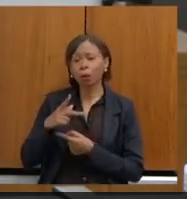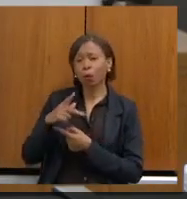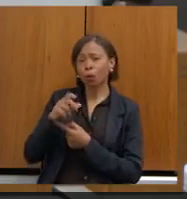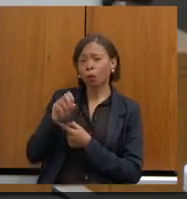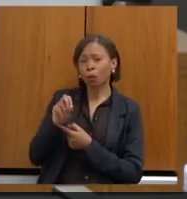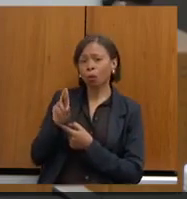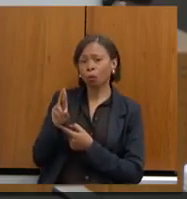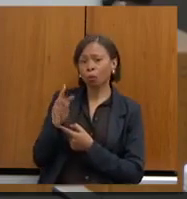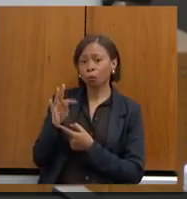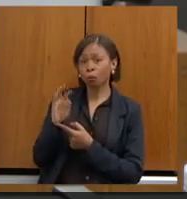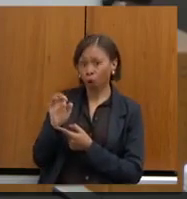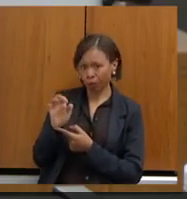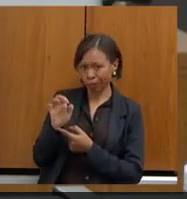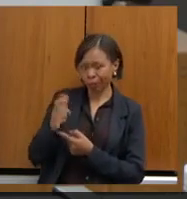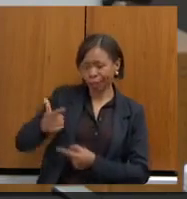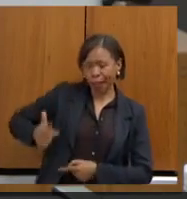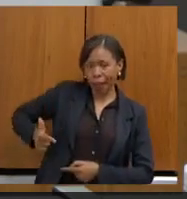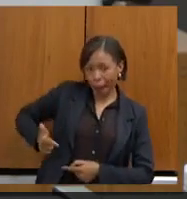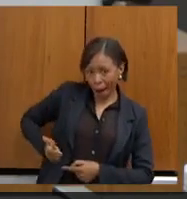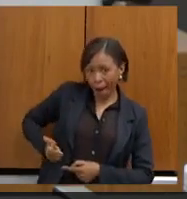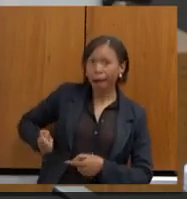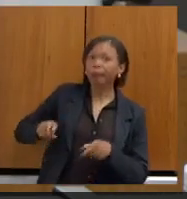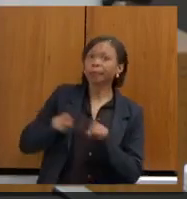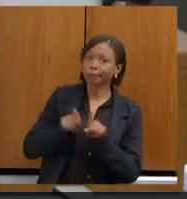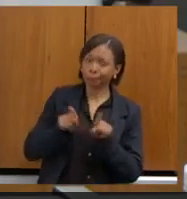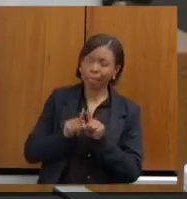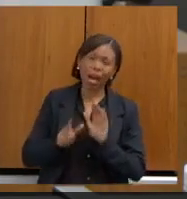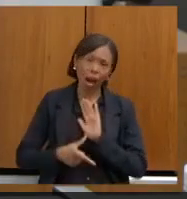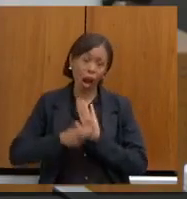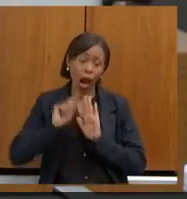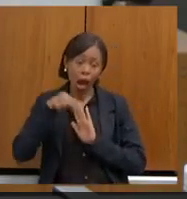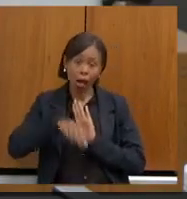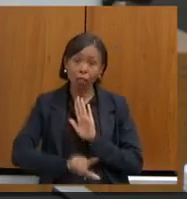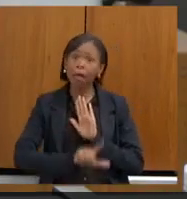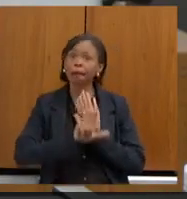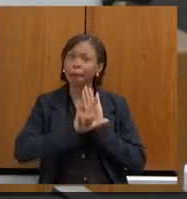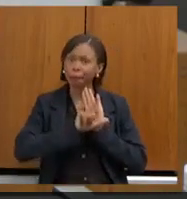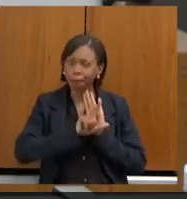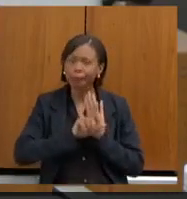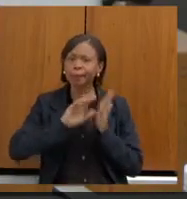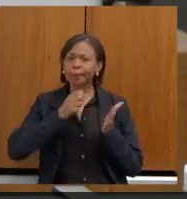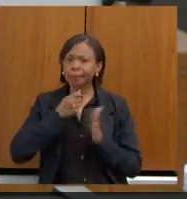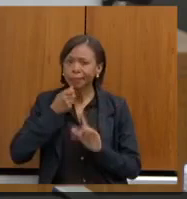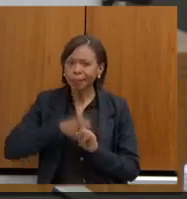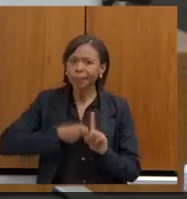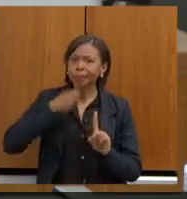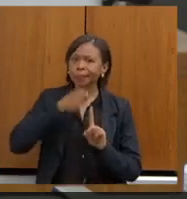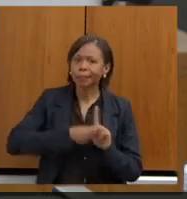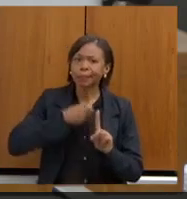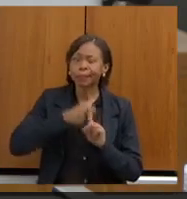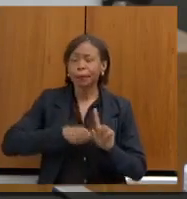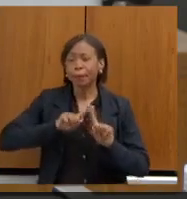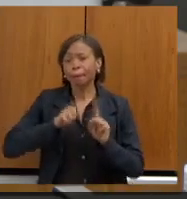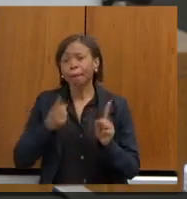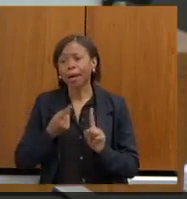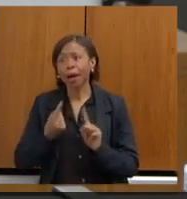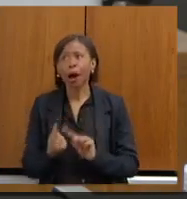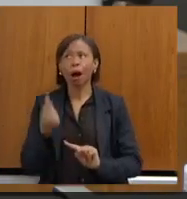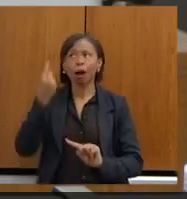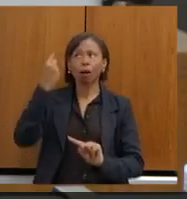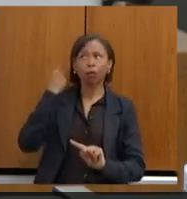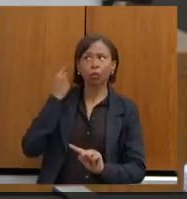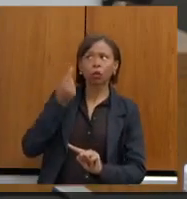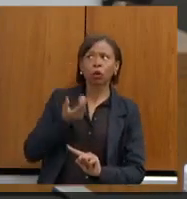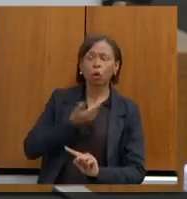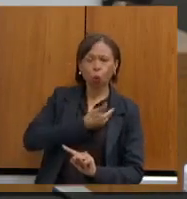lei aprovada que por essa casa que era simplesmente e pelo governo de Minas desde a gestão anterior do Fernando Pimentel como agora